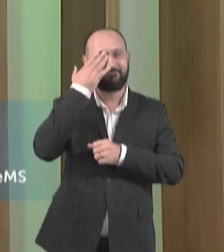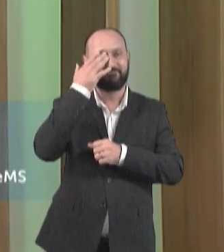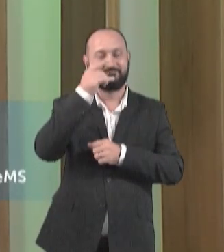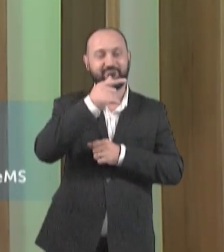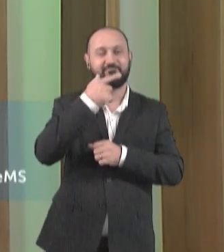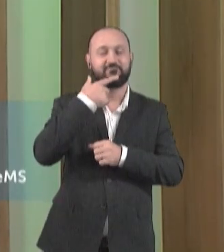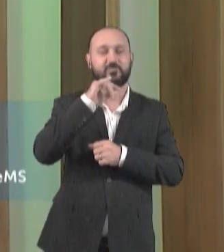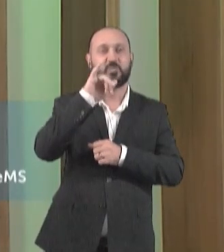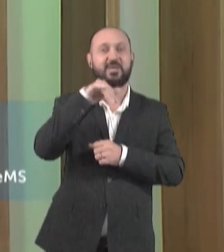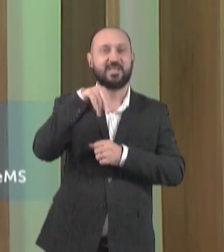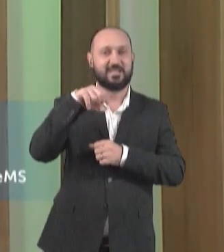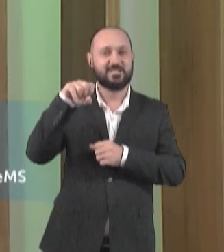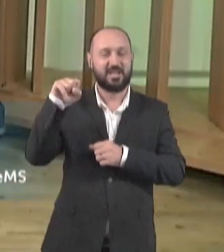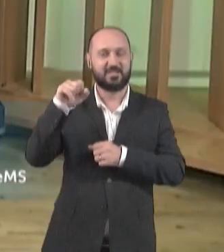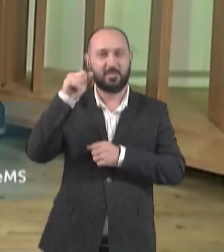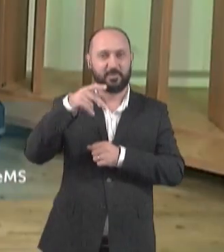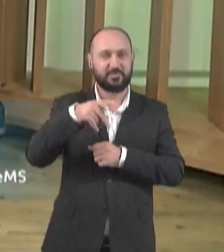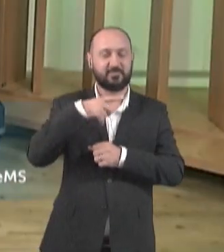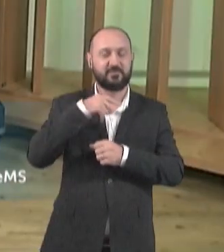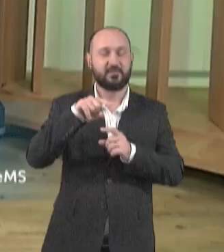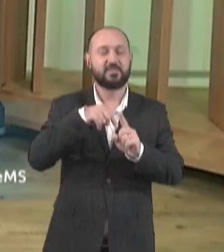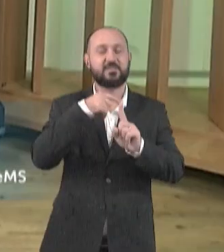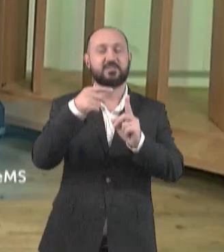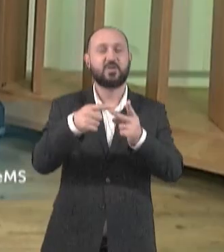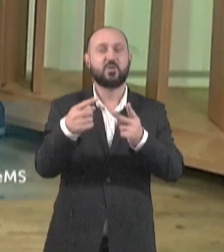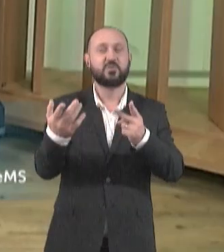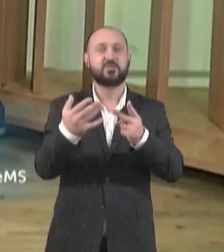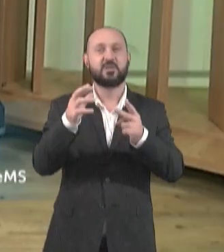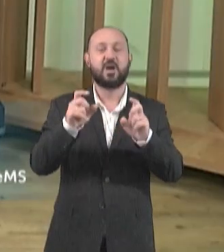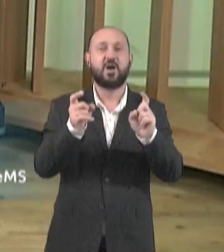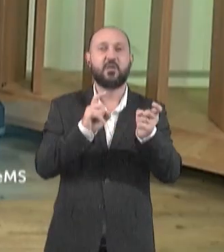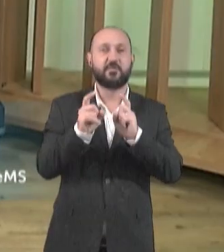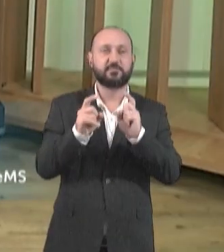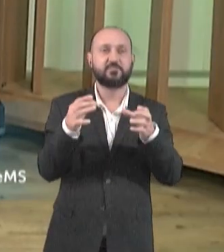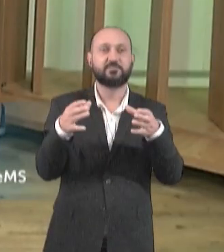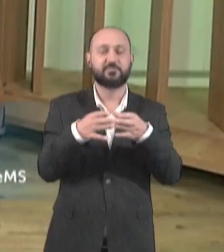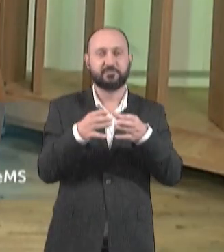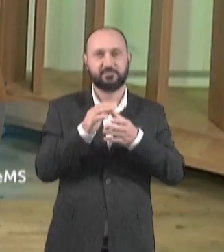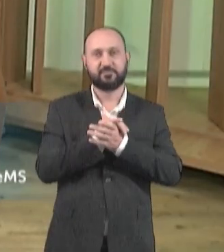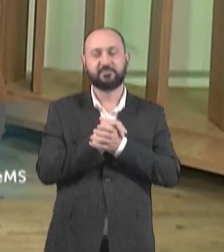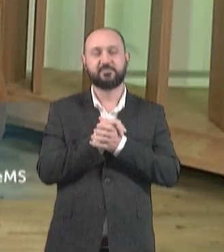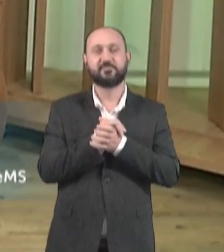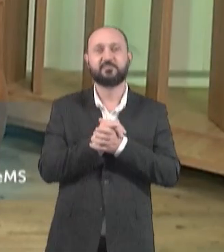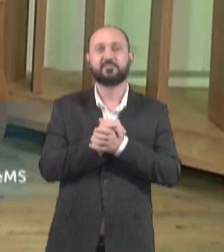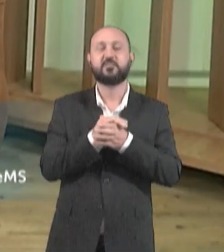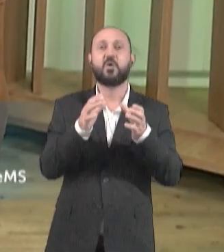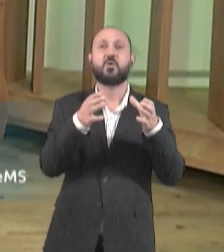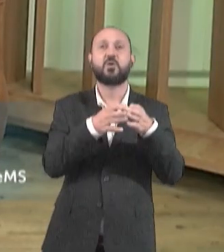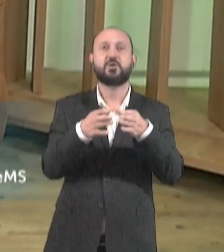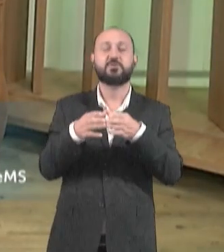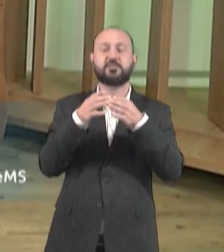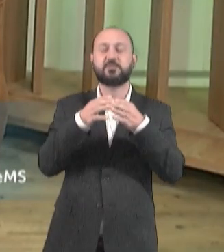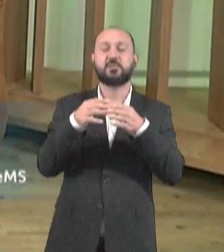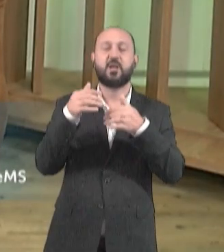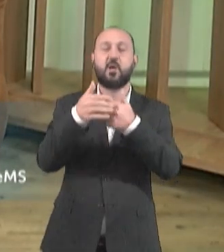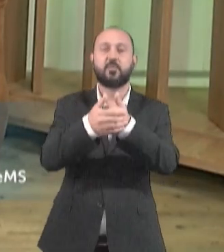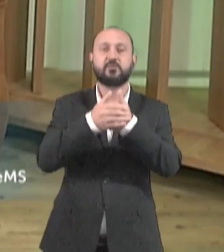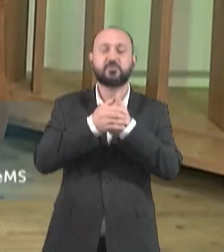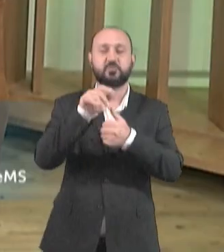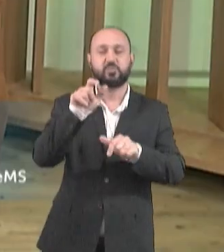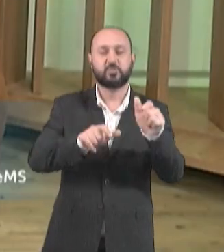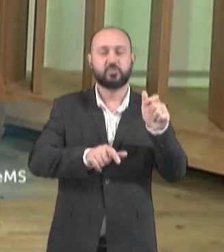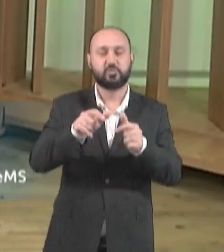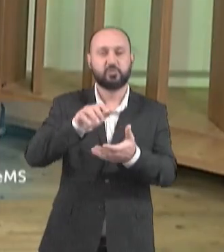ser um dos destaques da reunião de logo mais à tarde aqui pela Frente Parlamentar. Frente Parlamentar em Defesa da